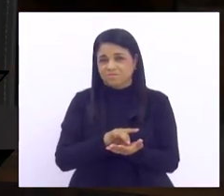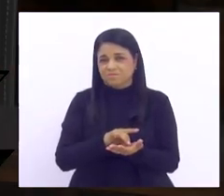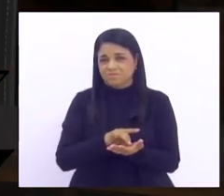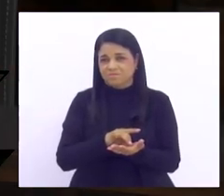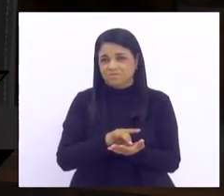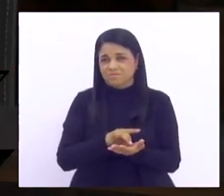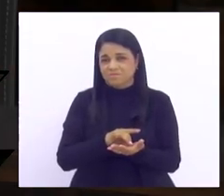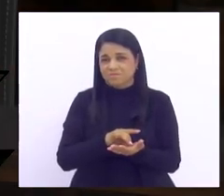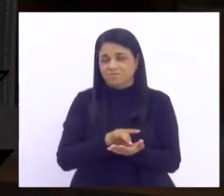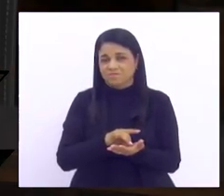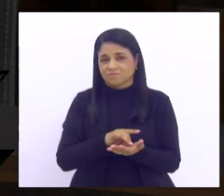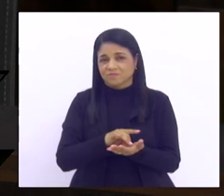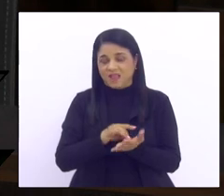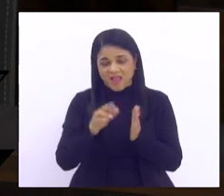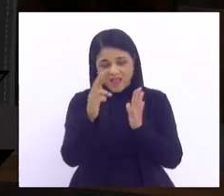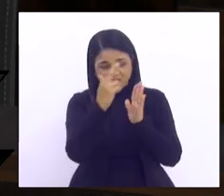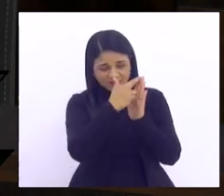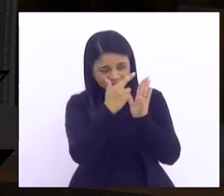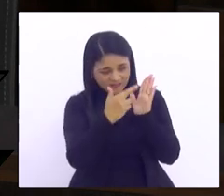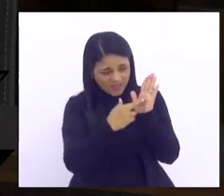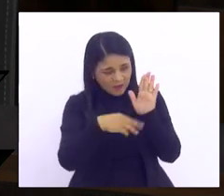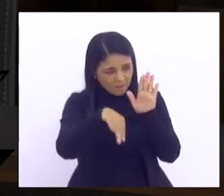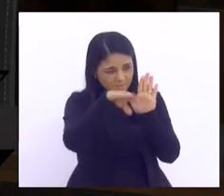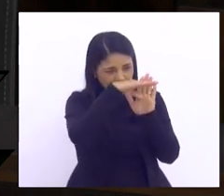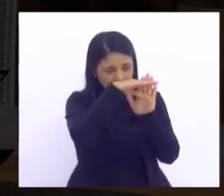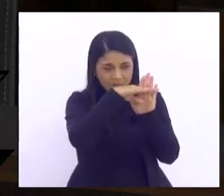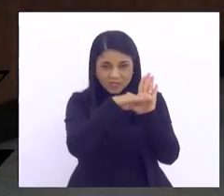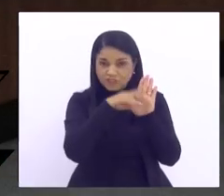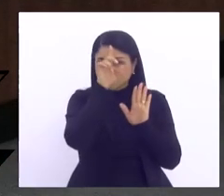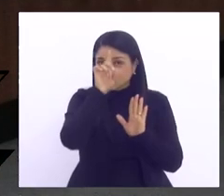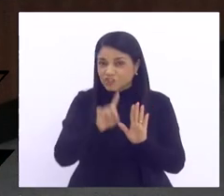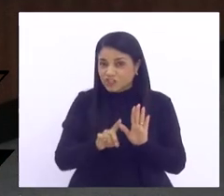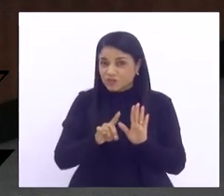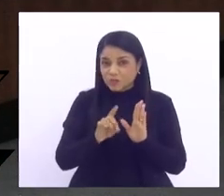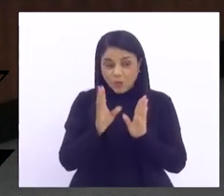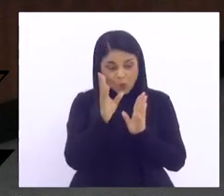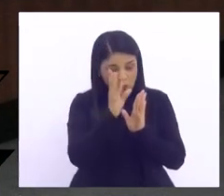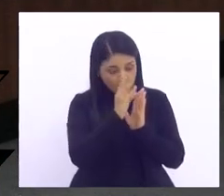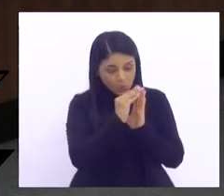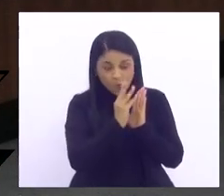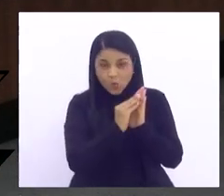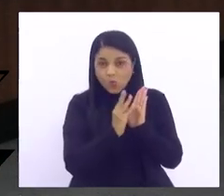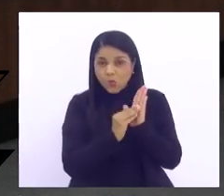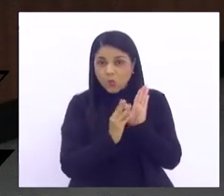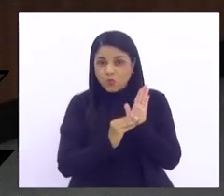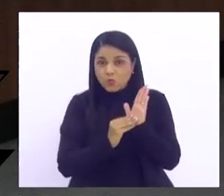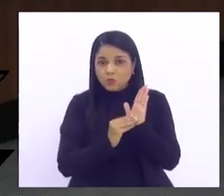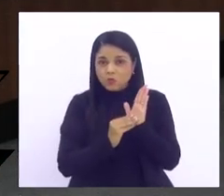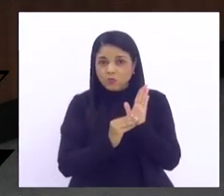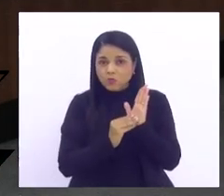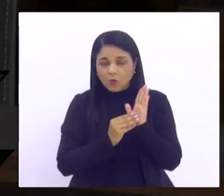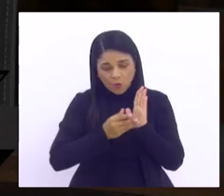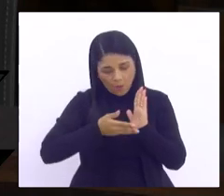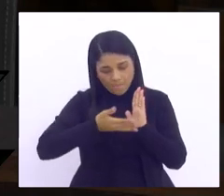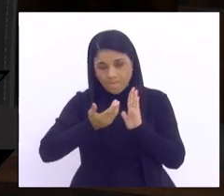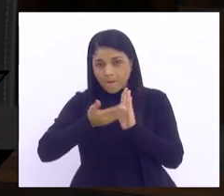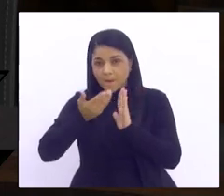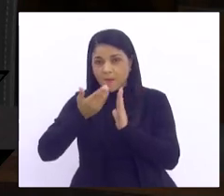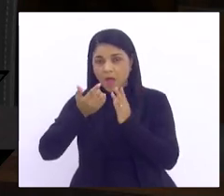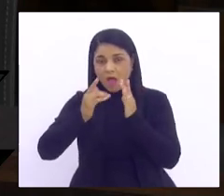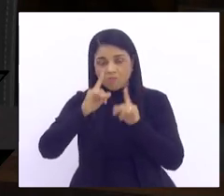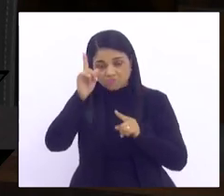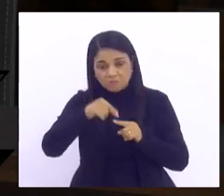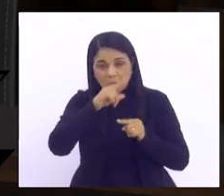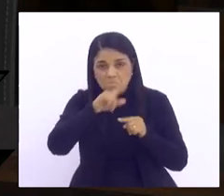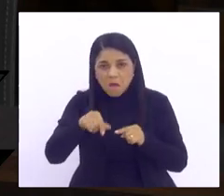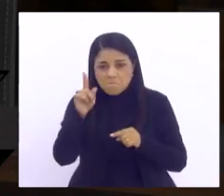esses preceitos fundamentais tiveram seu conteúdo totalmente esvaziado, cancelado,